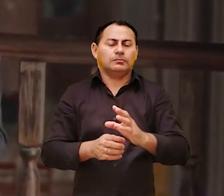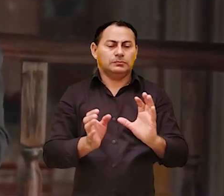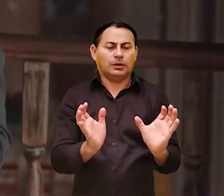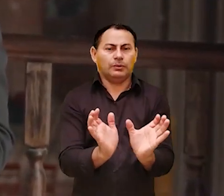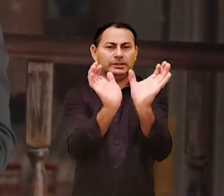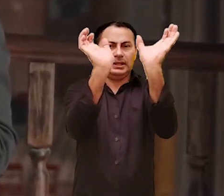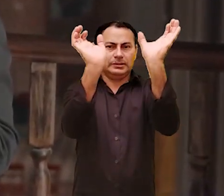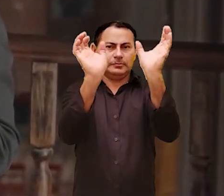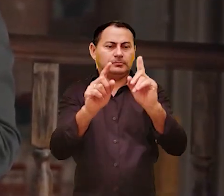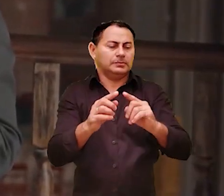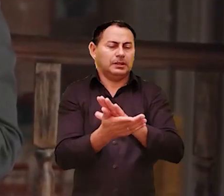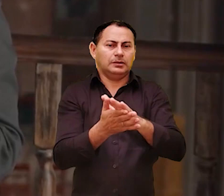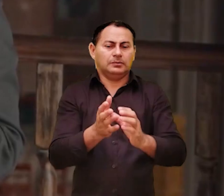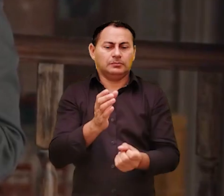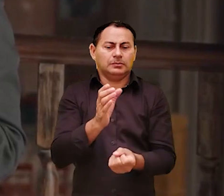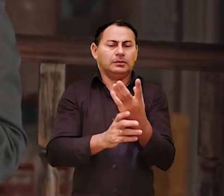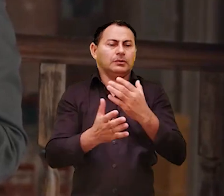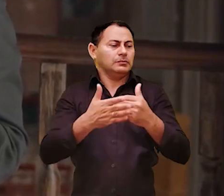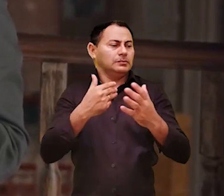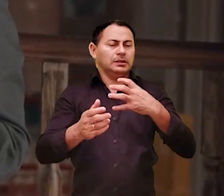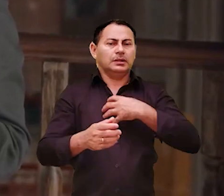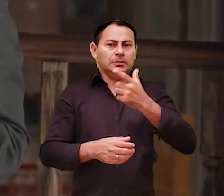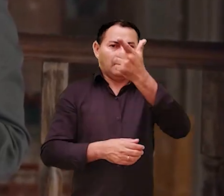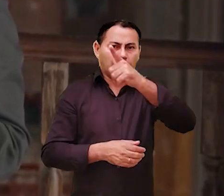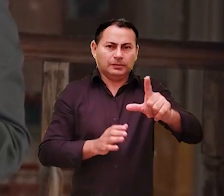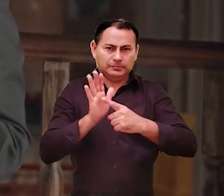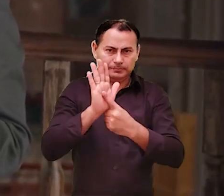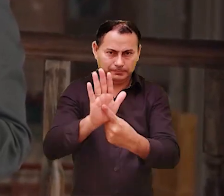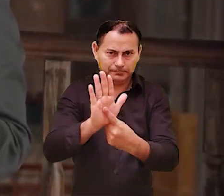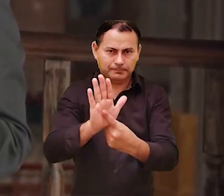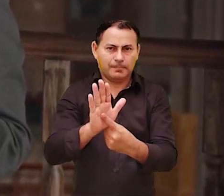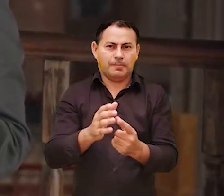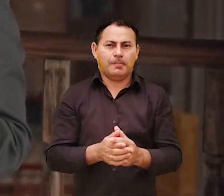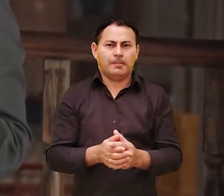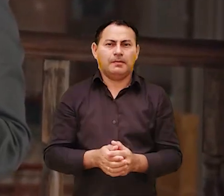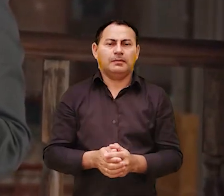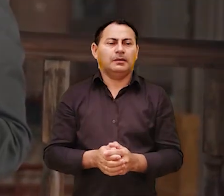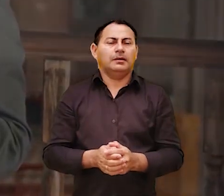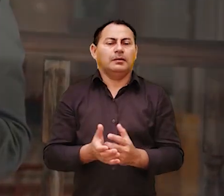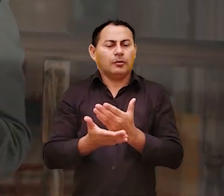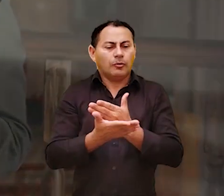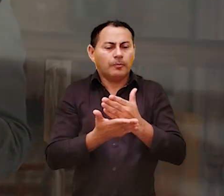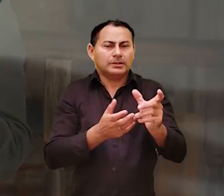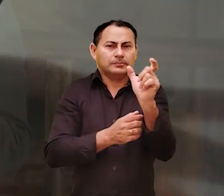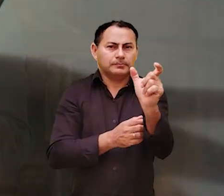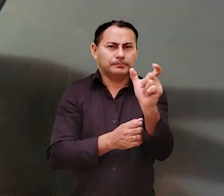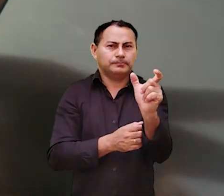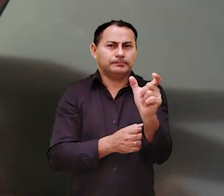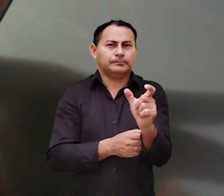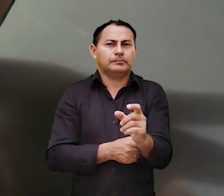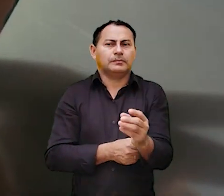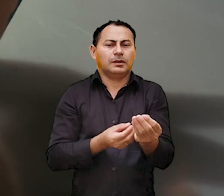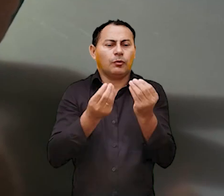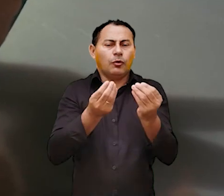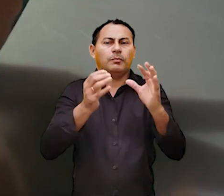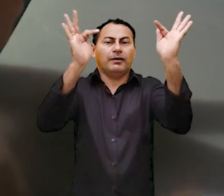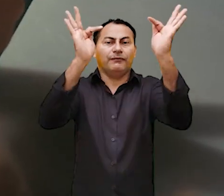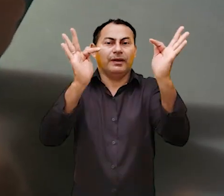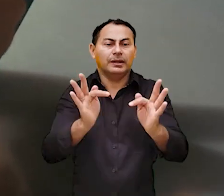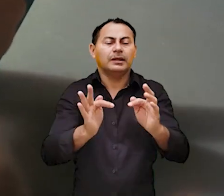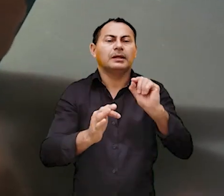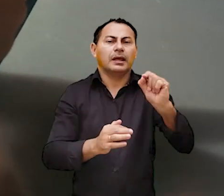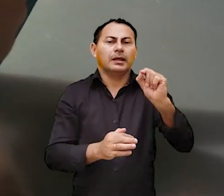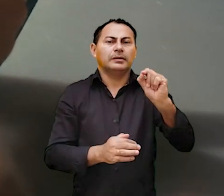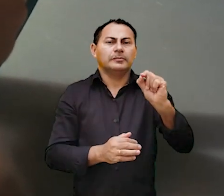não são coincidências, nem são obras do acaso, é novamente apresentado. Ele começa com as palavras, como